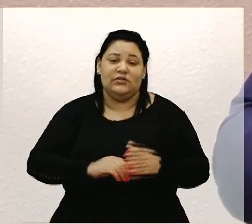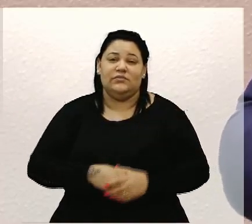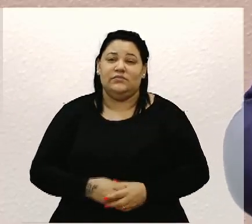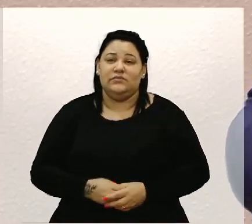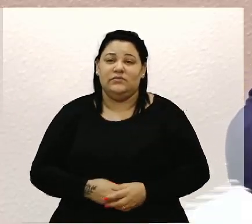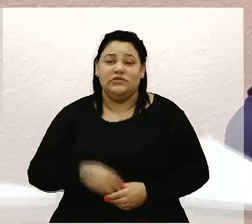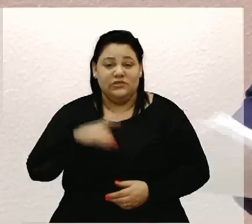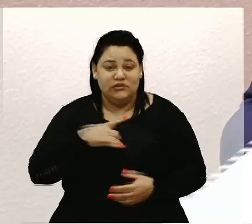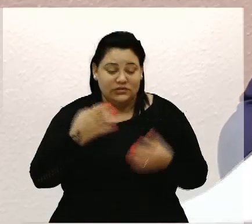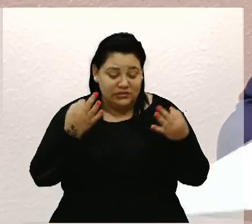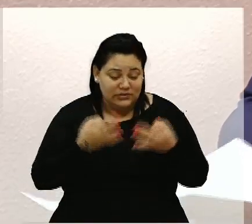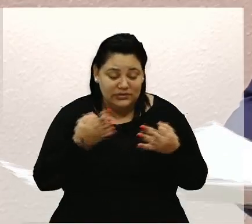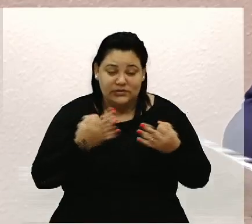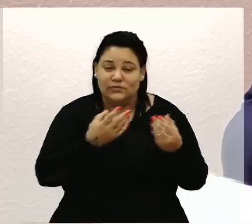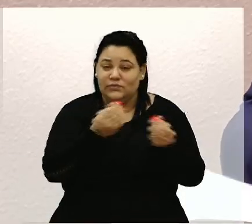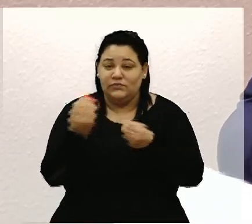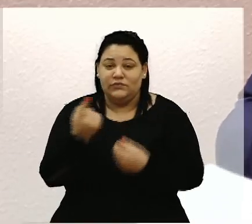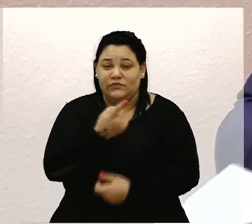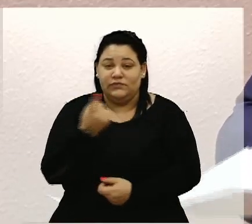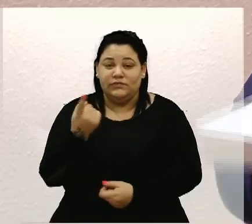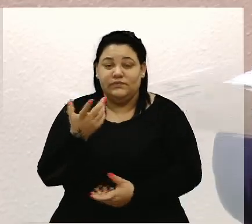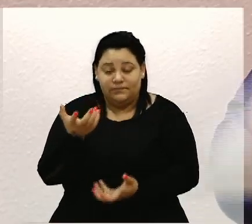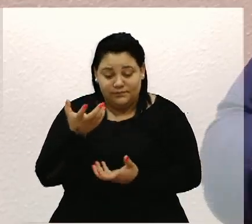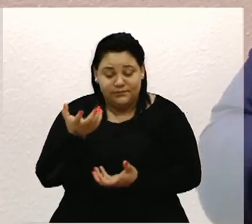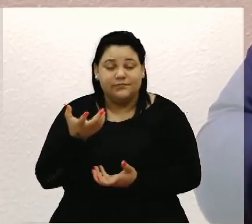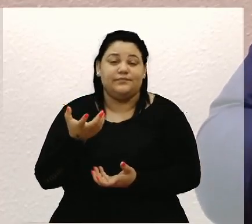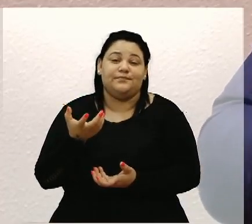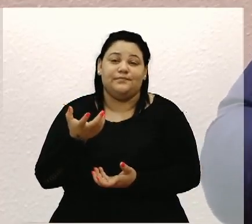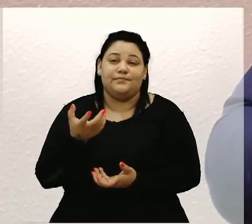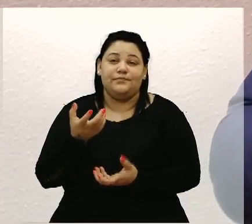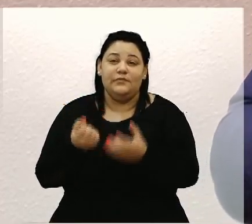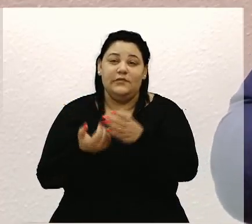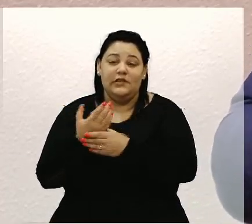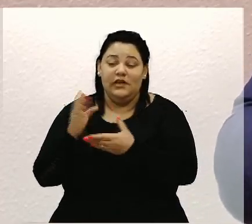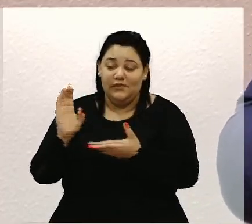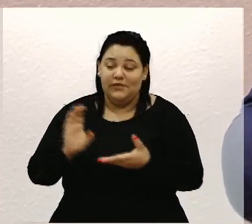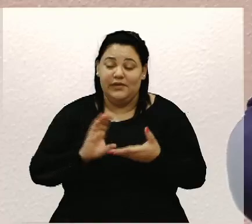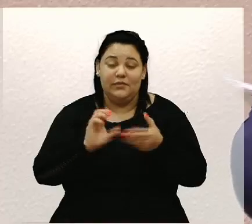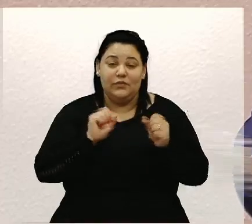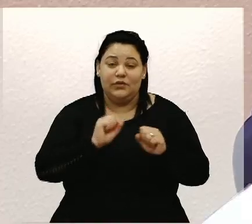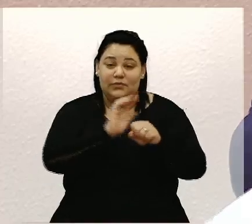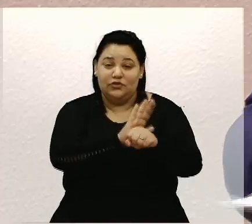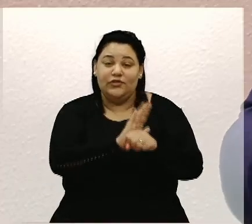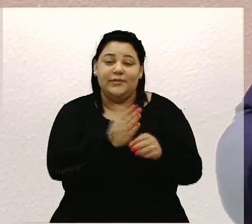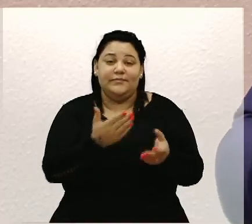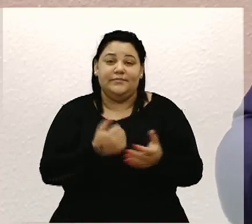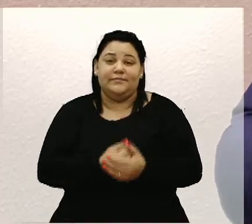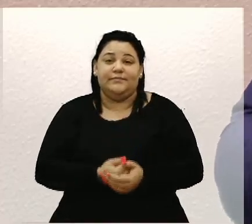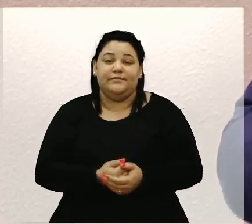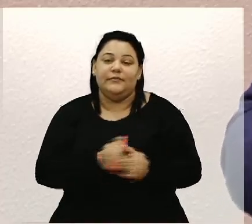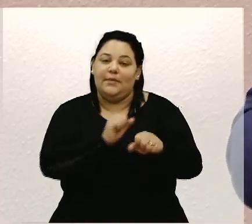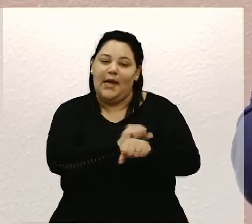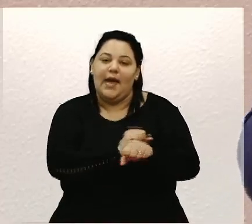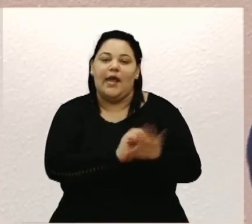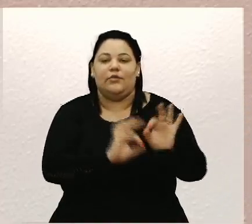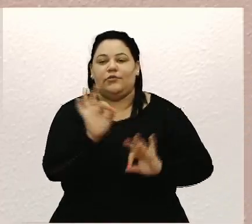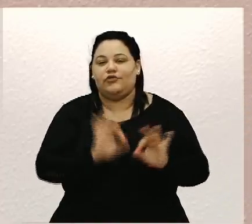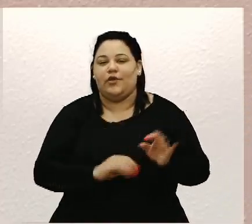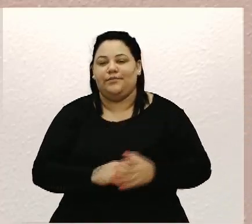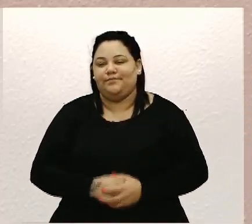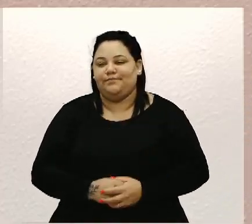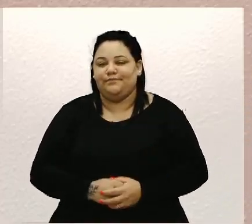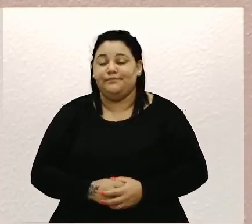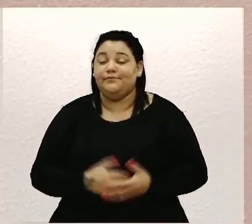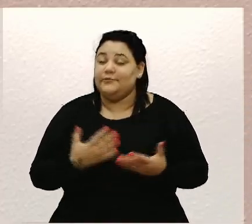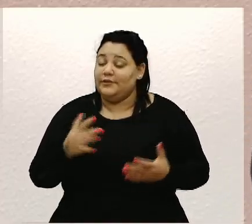tenho certeza que muitos aqui talvez gostariam de fazer uma emenda para poder me ajudar. Tá ali, tá parado. Então, assim, ó, às